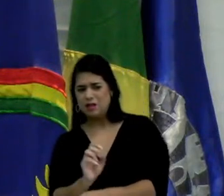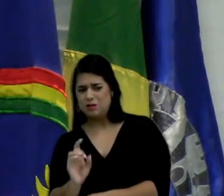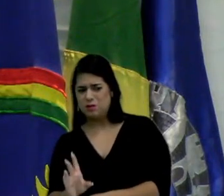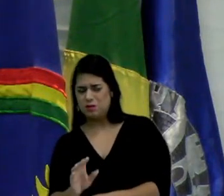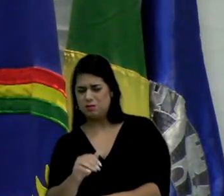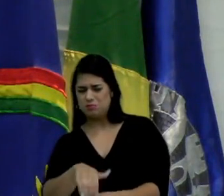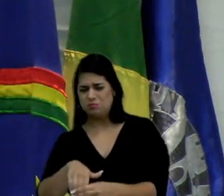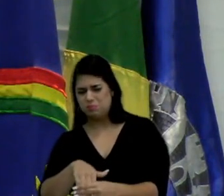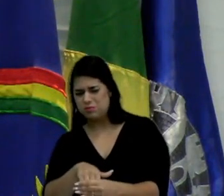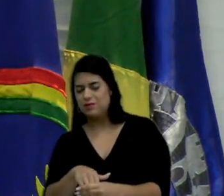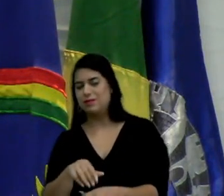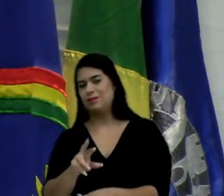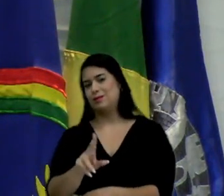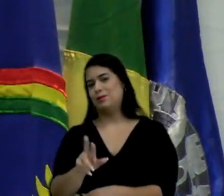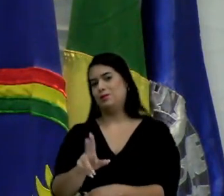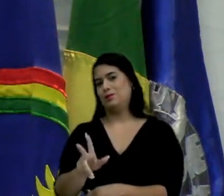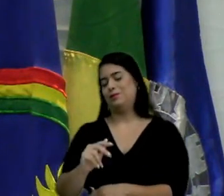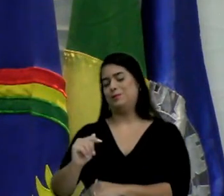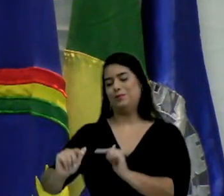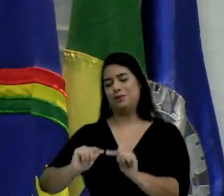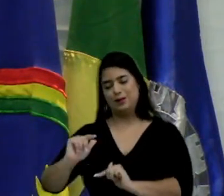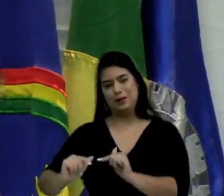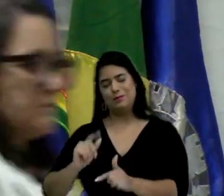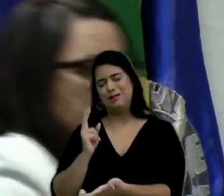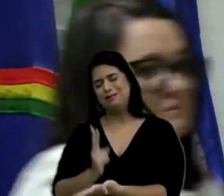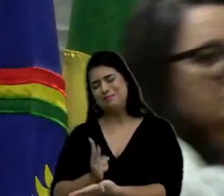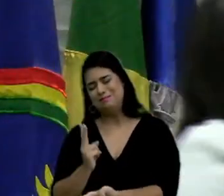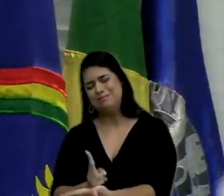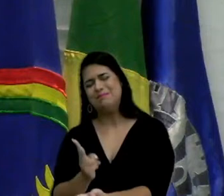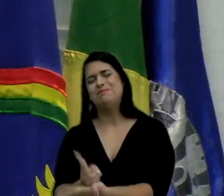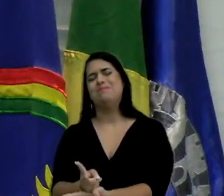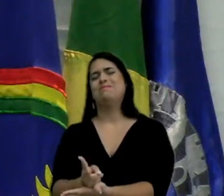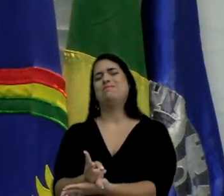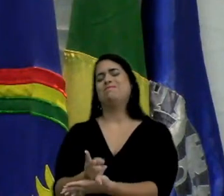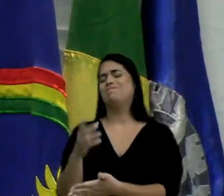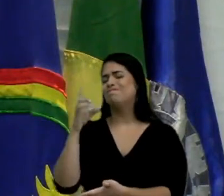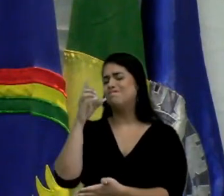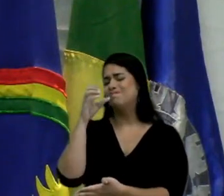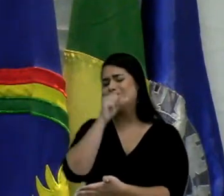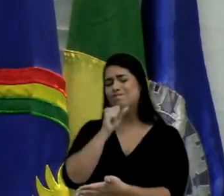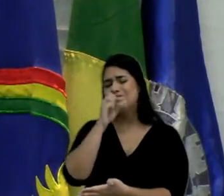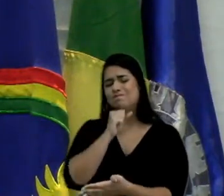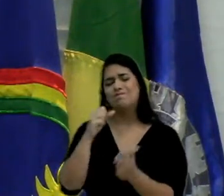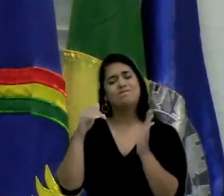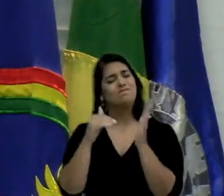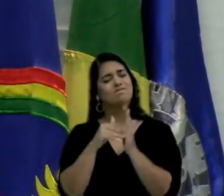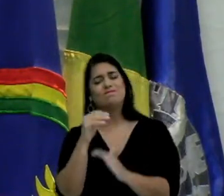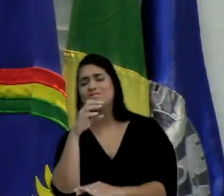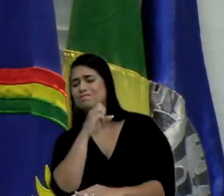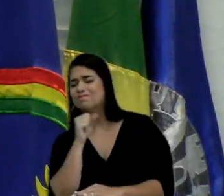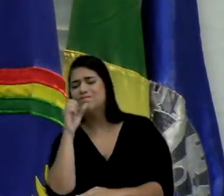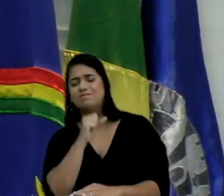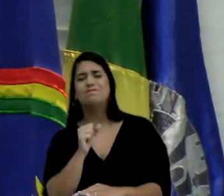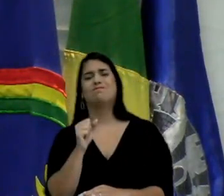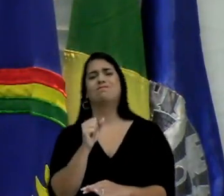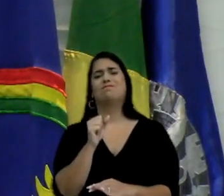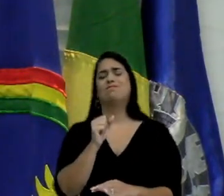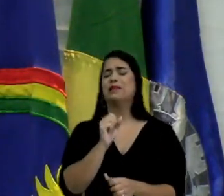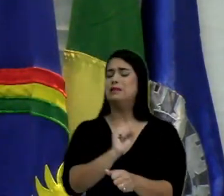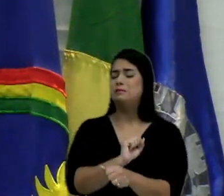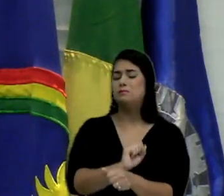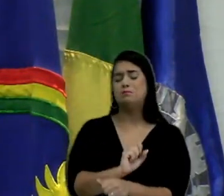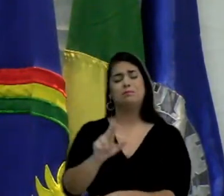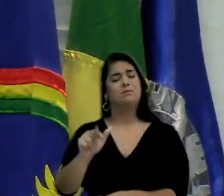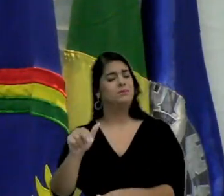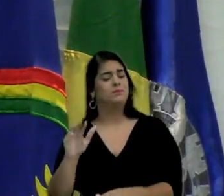eleição ela trabalha incansavelmente de sábado a sábado sem parar Então fica aí